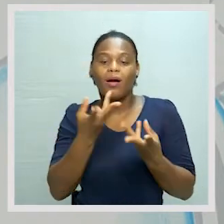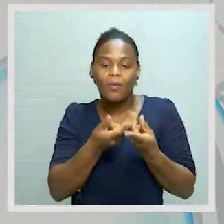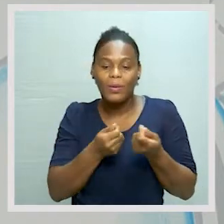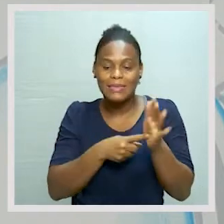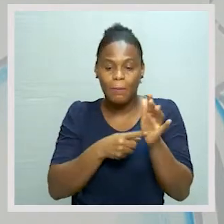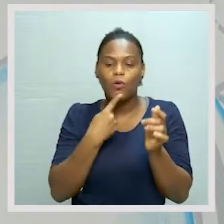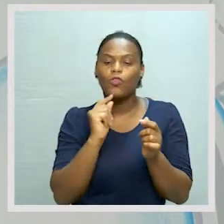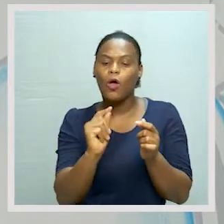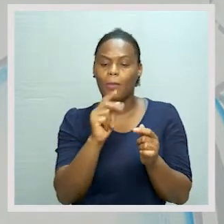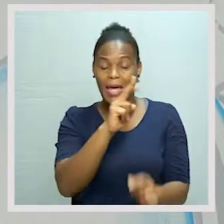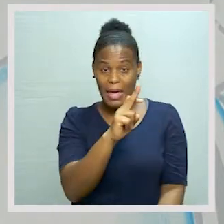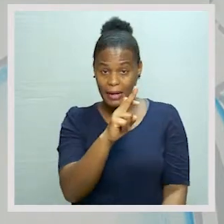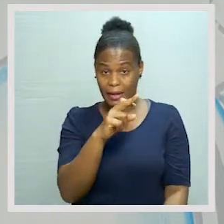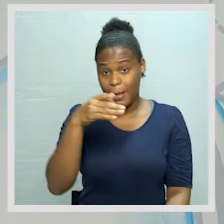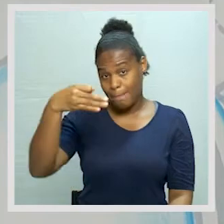chamar de